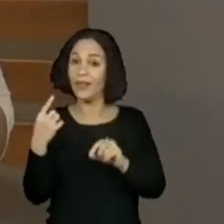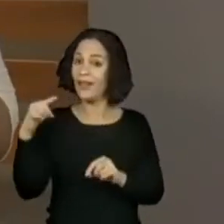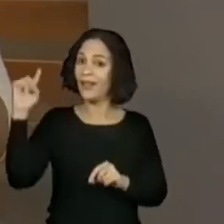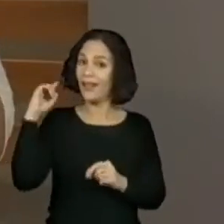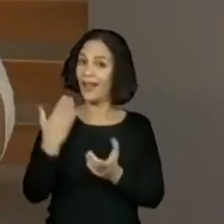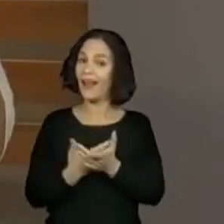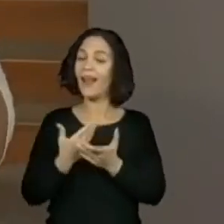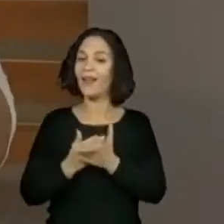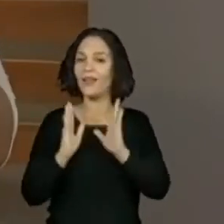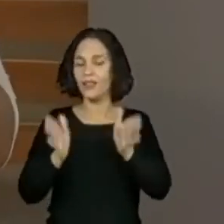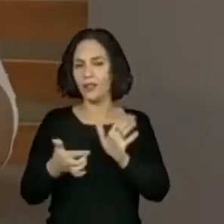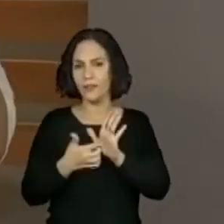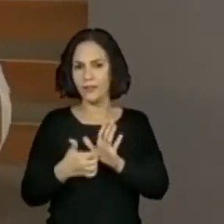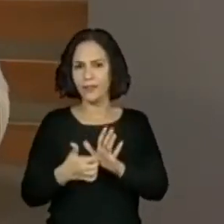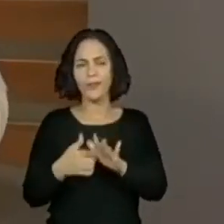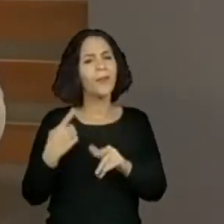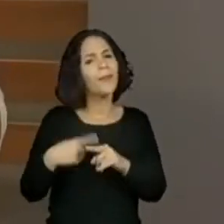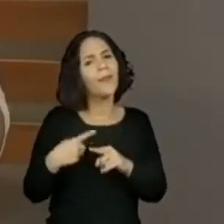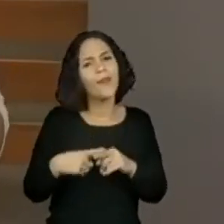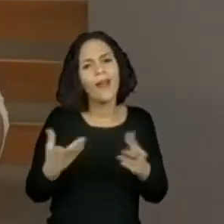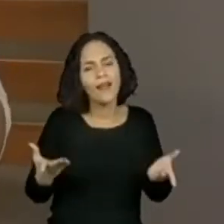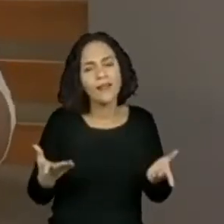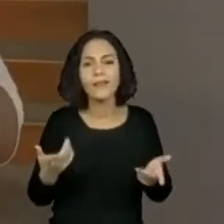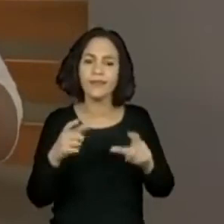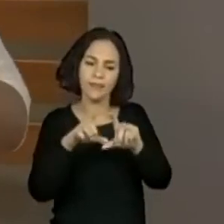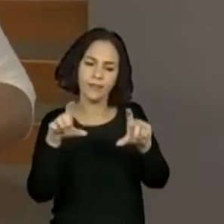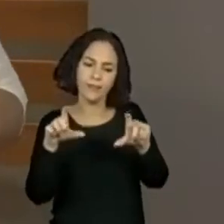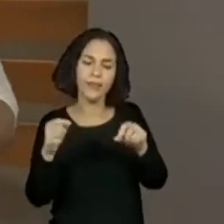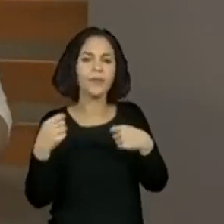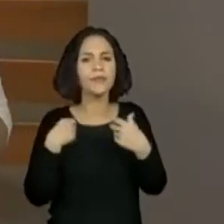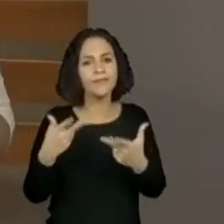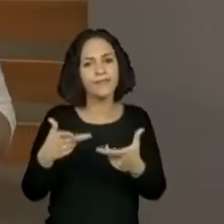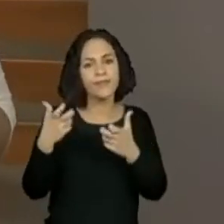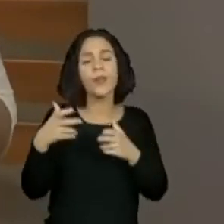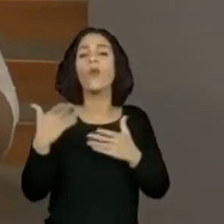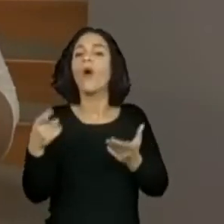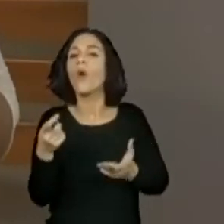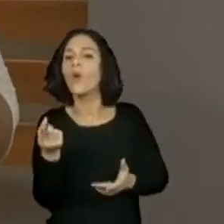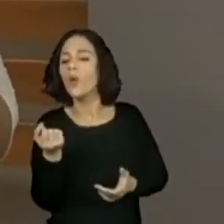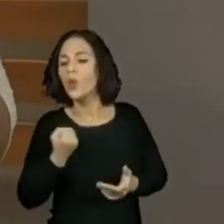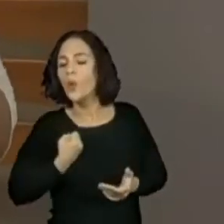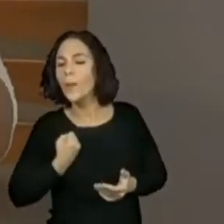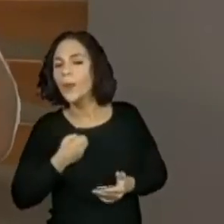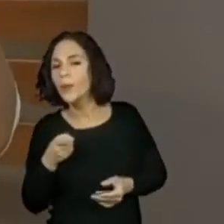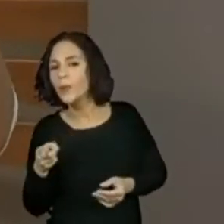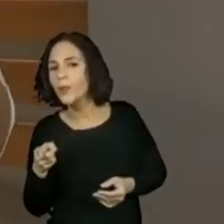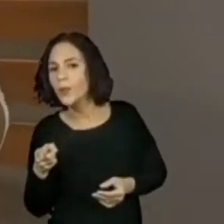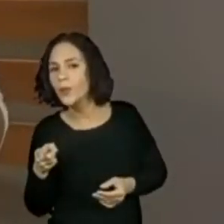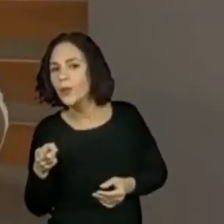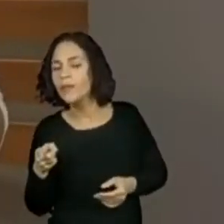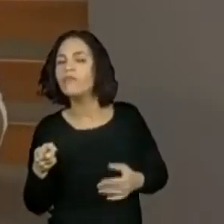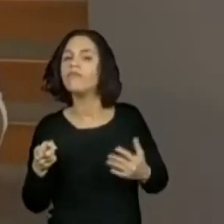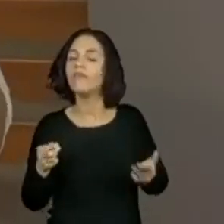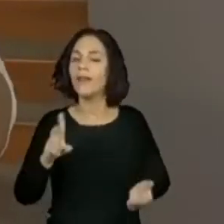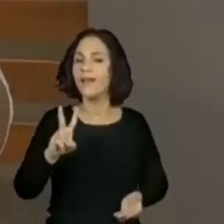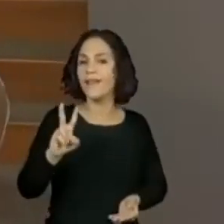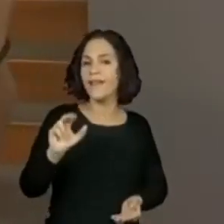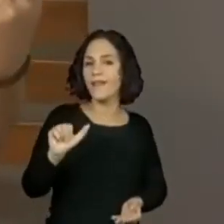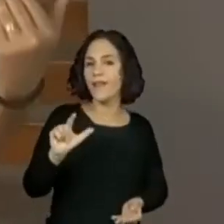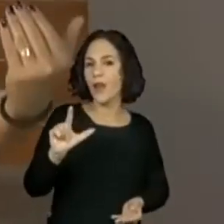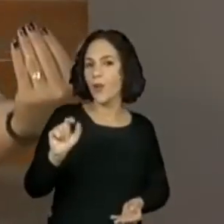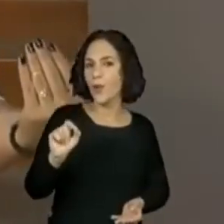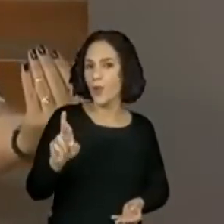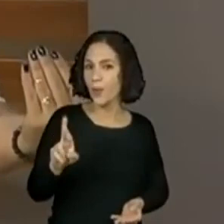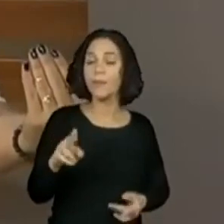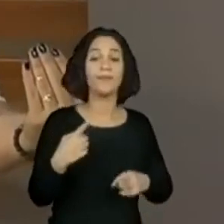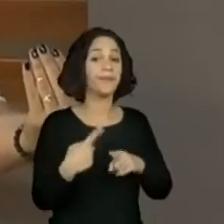passada. Lembra? Por que, que a gente foi aprender a ler uma cédula, perceber onde está o valor, saber um pouquinho mais? Porque na hora que a